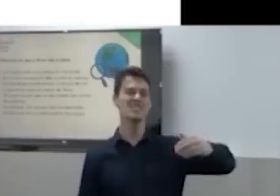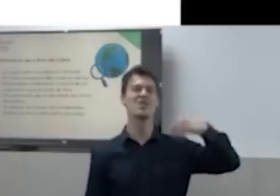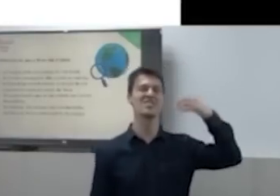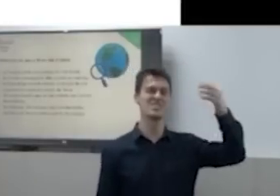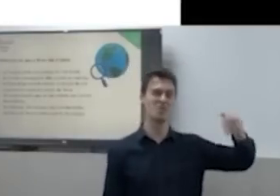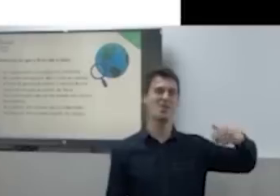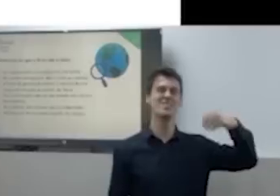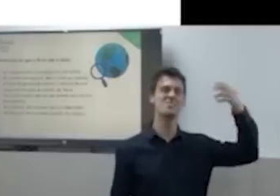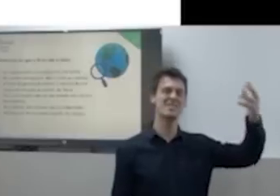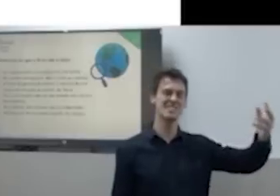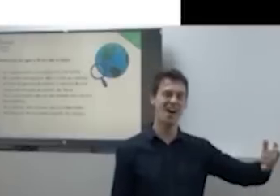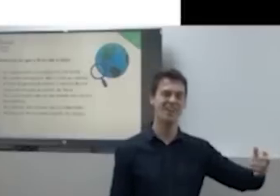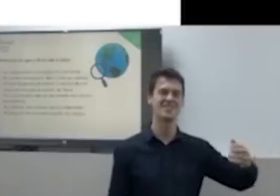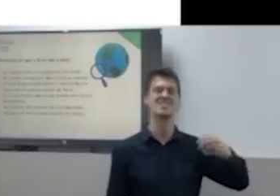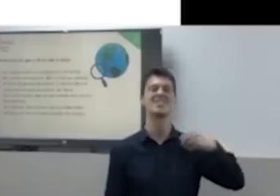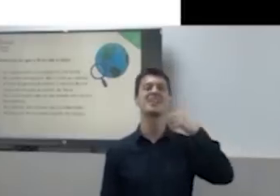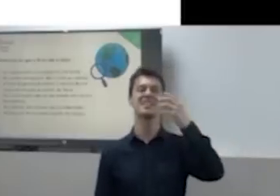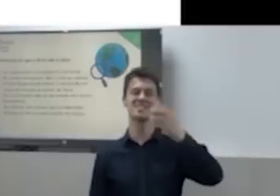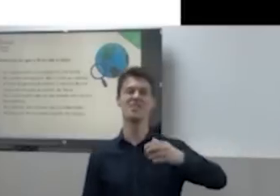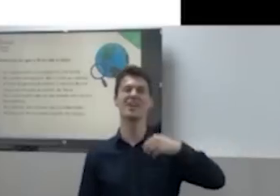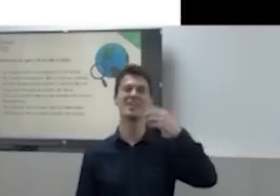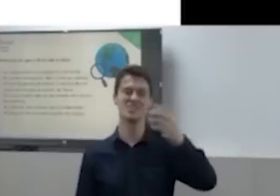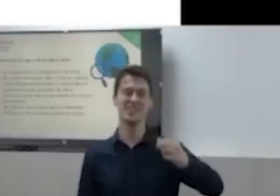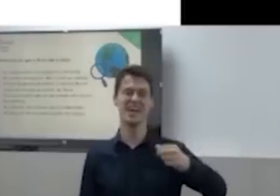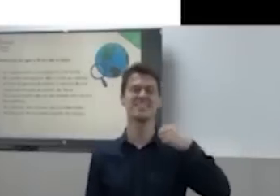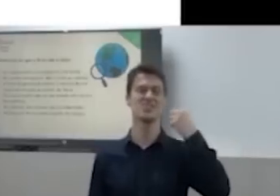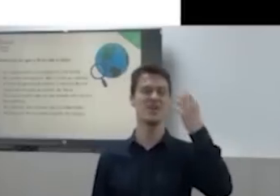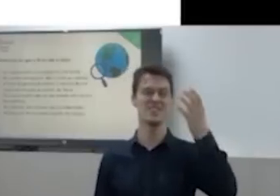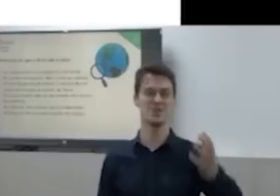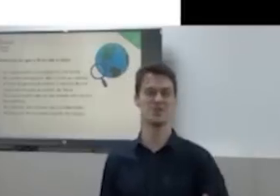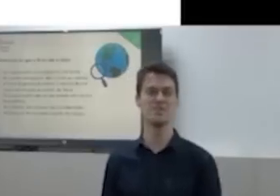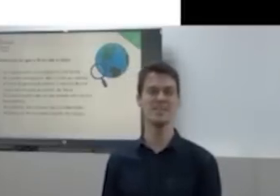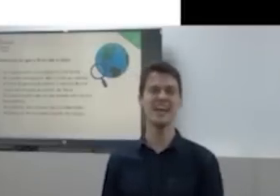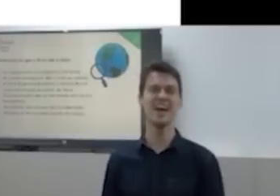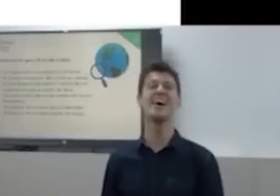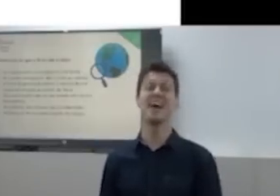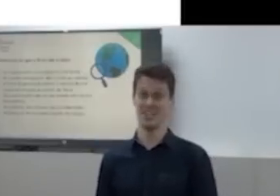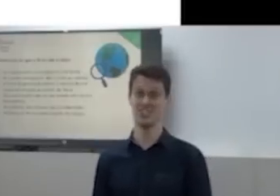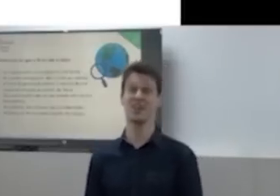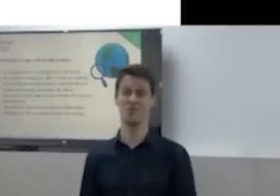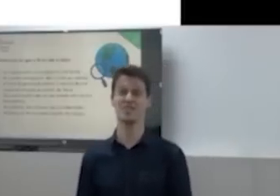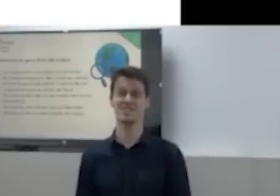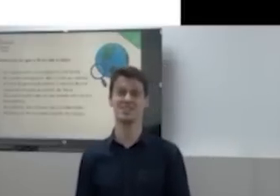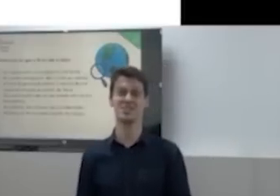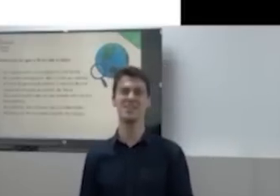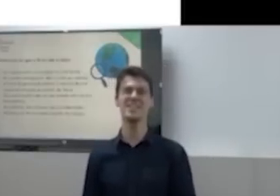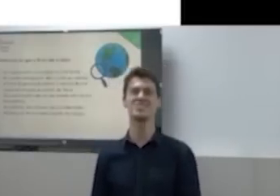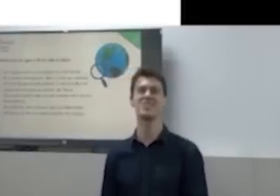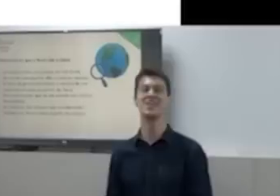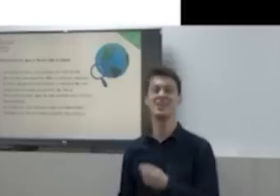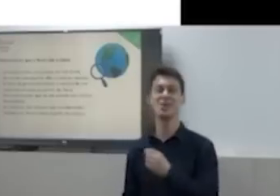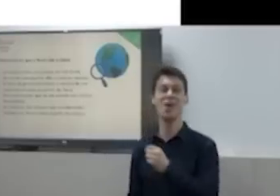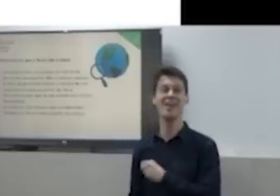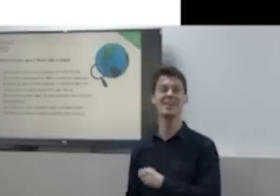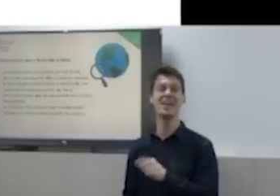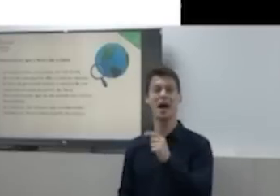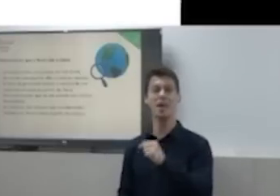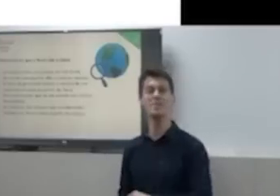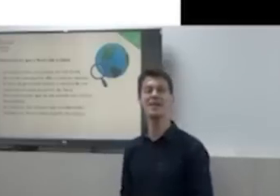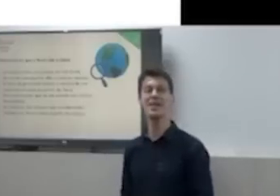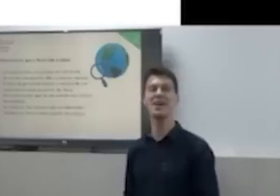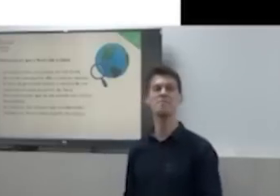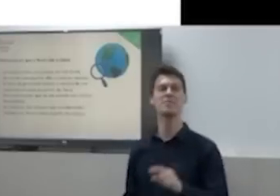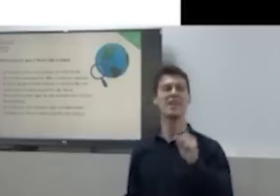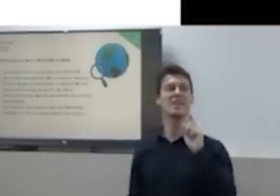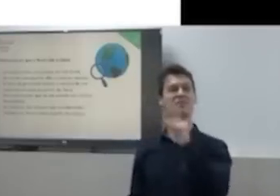Ao longo das nossas próximas aulas, que estão relacionadas com a astronomia, a gente vai conversar sobre isso. Então,